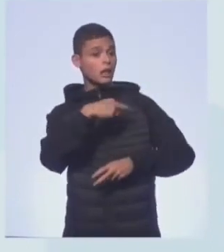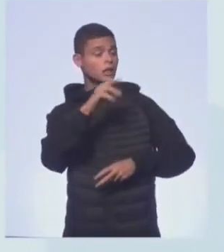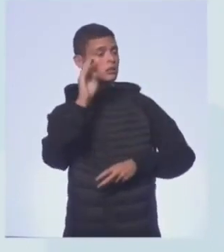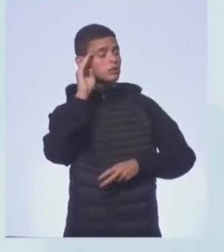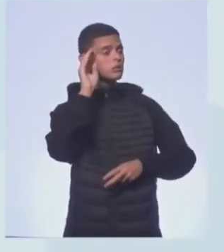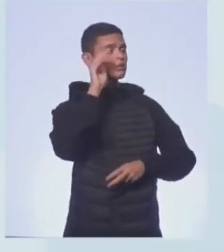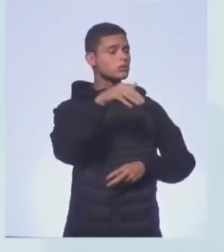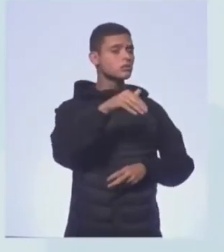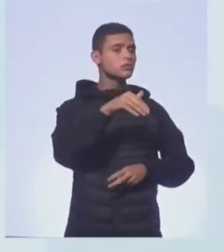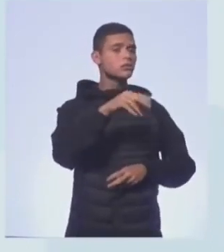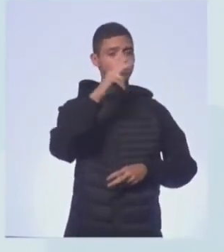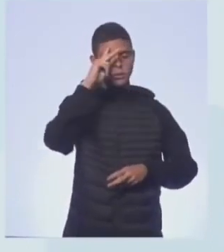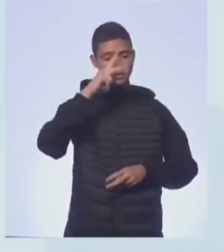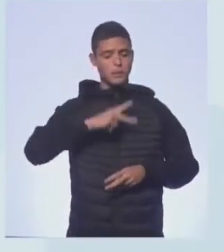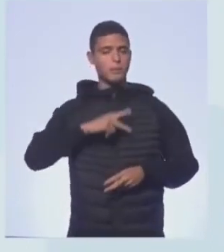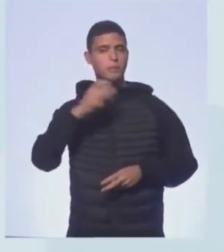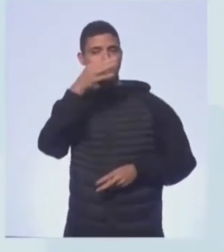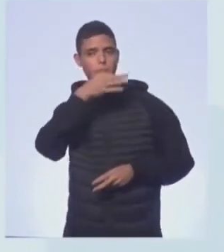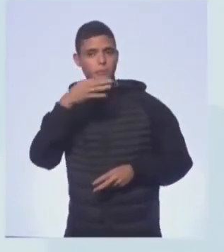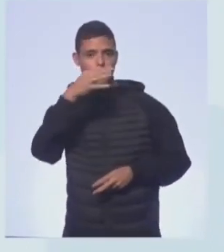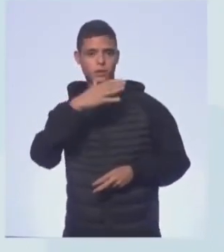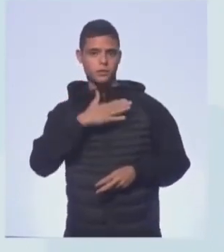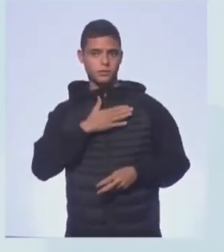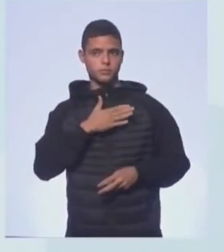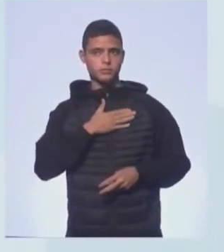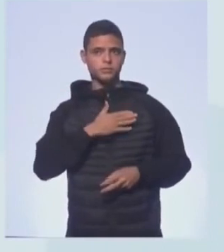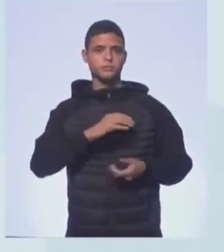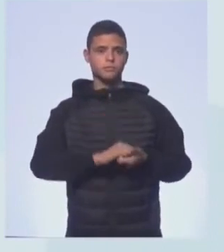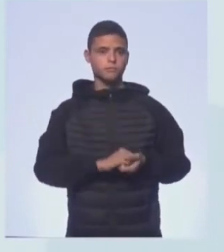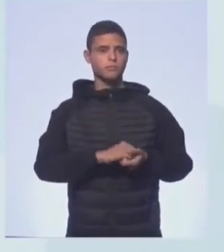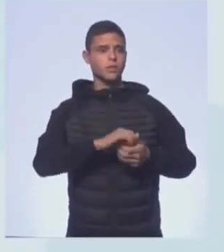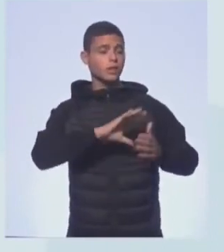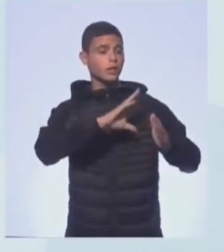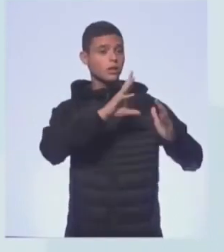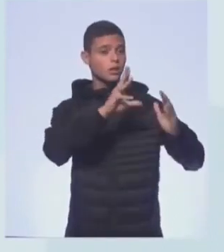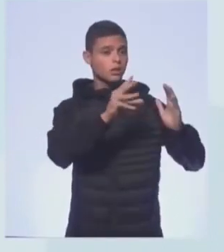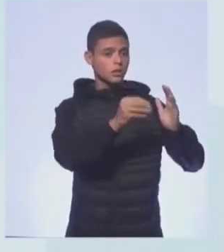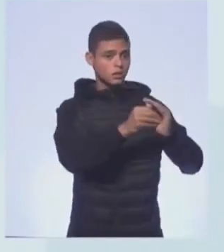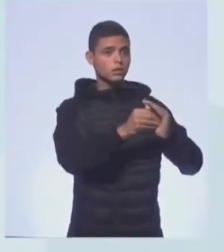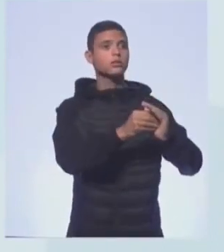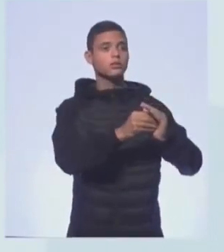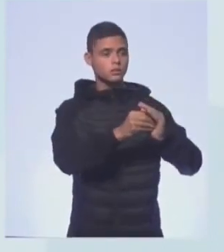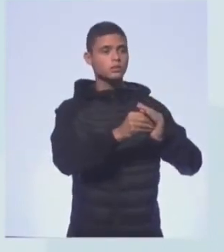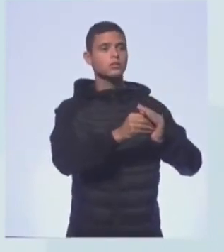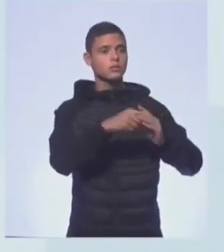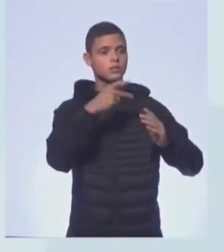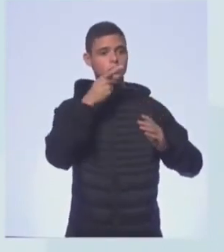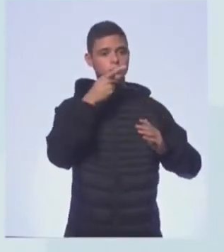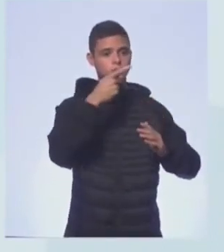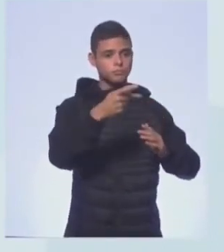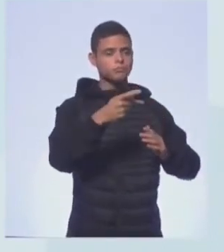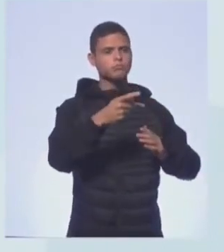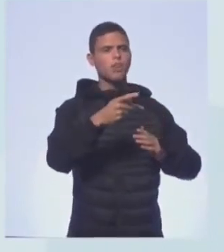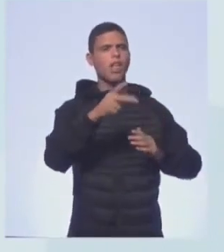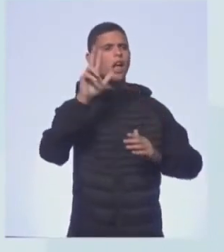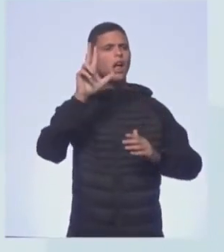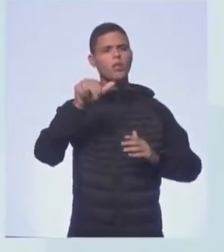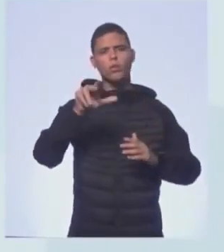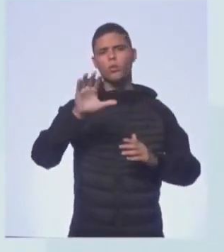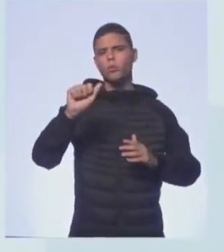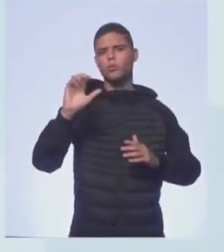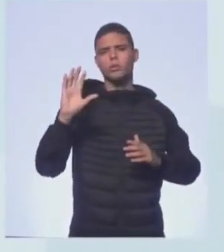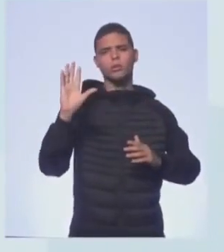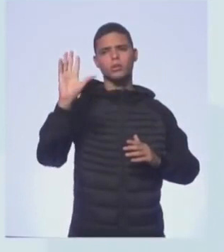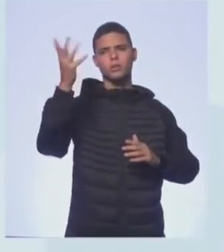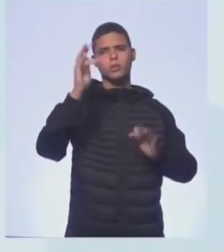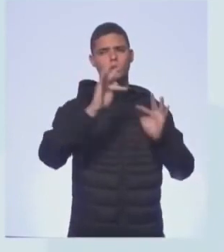ao seu jeito de pensar. Por exemplo, tem muita gente que faz isso. Fala as coisas e fala assim, nunca aconteceu comigo, nunca aconteceu com a minha família. E